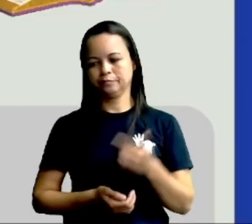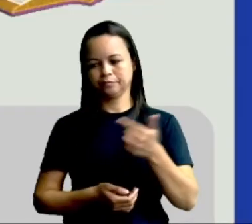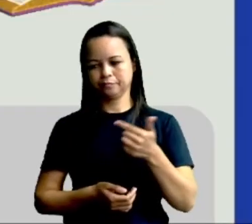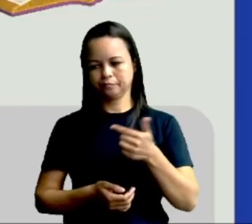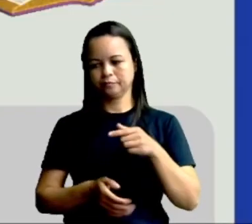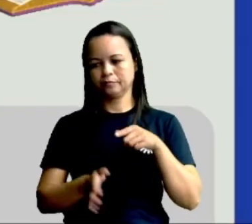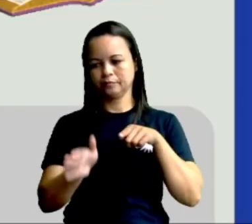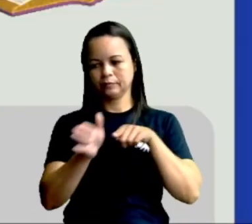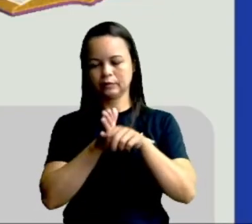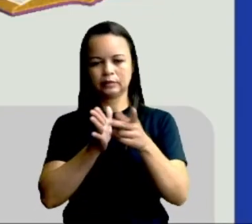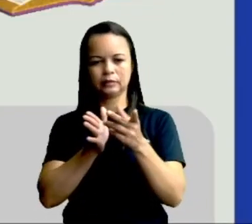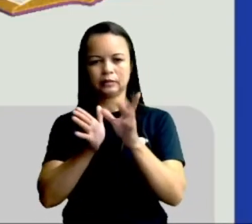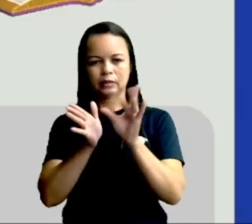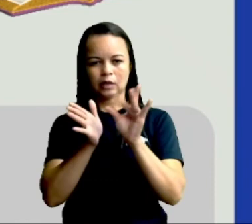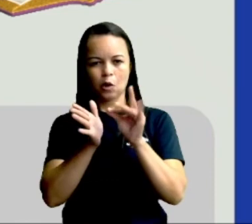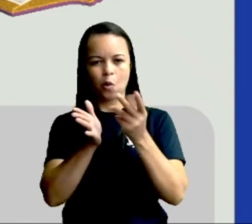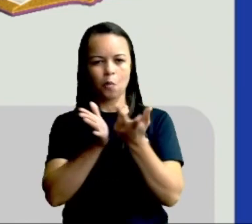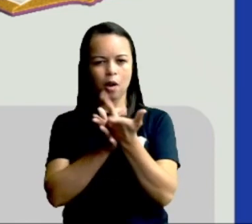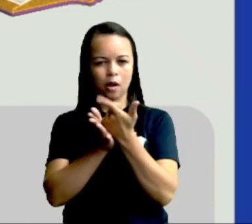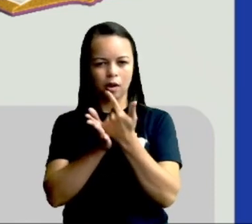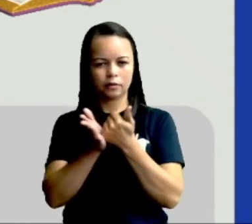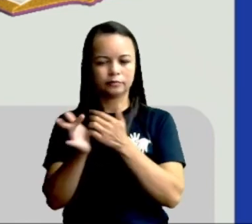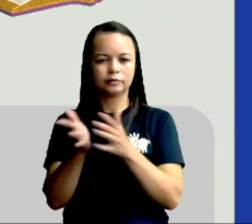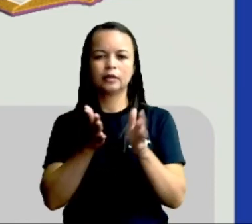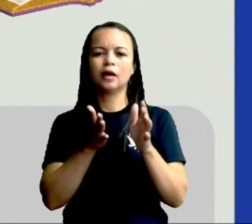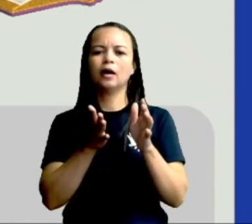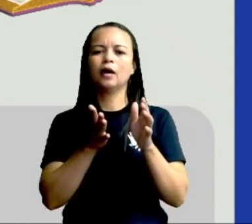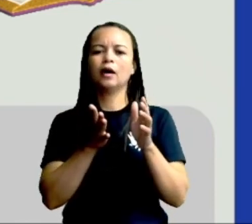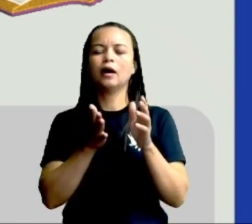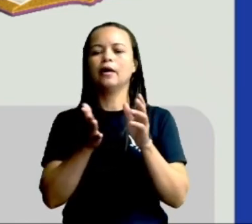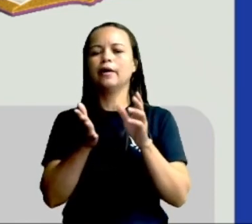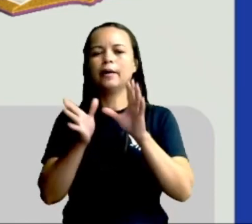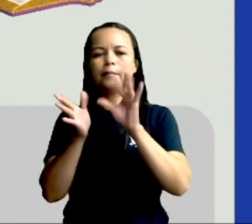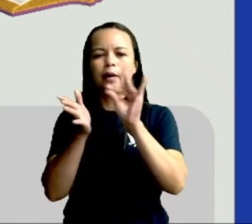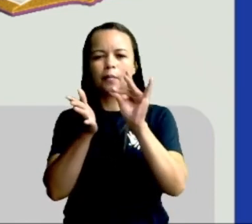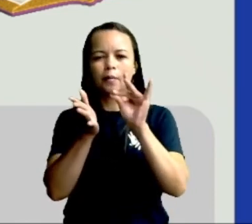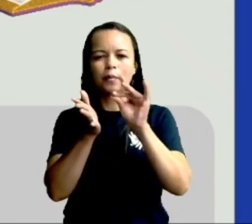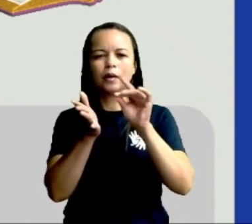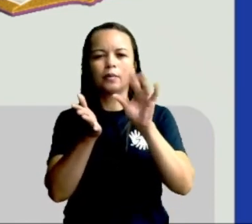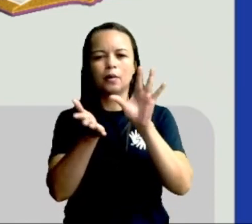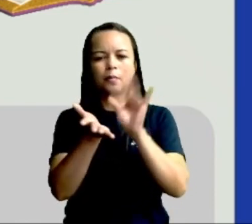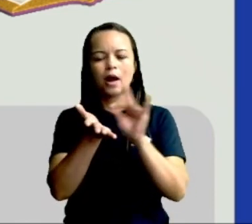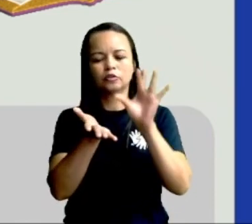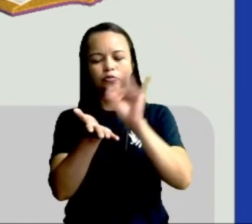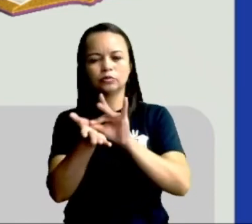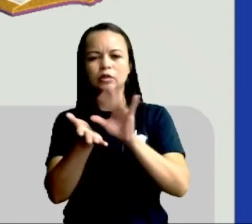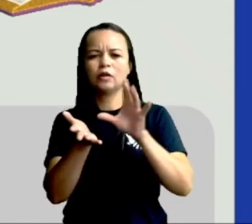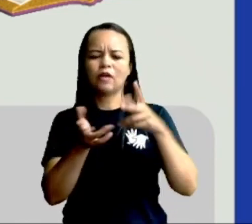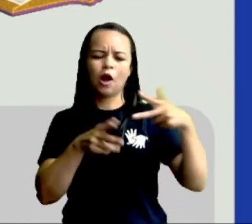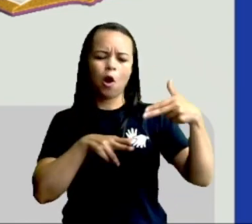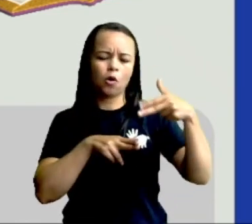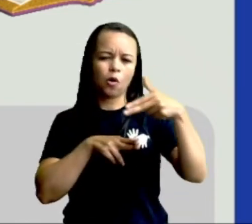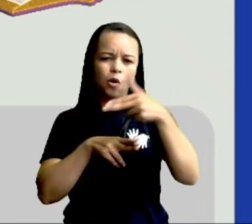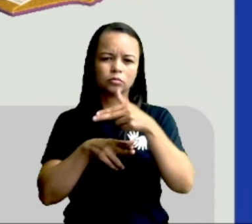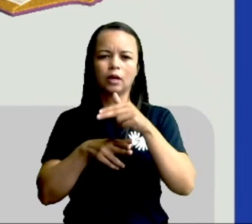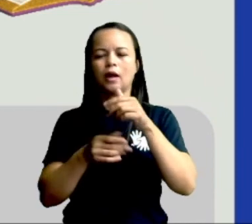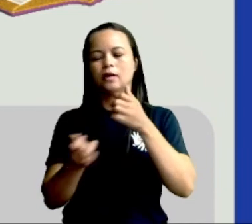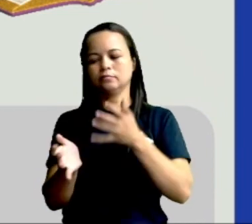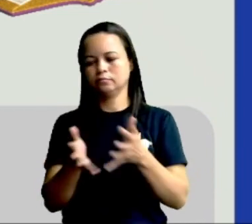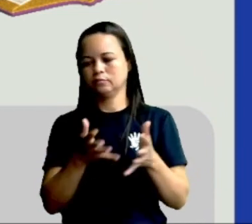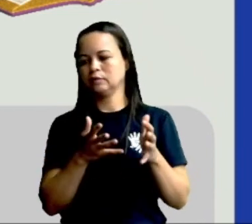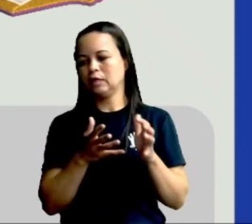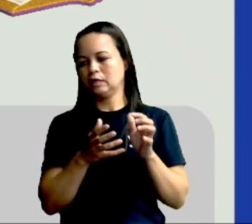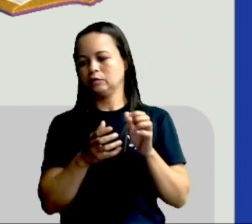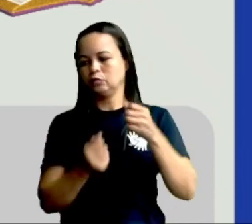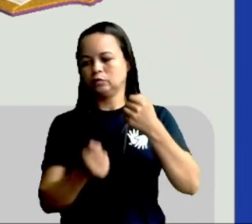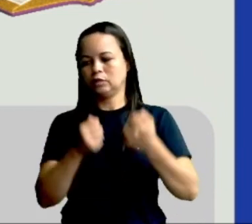pesquise, recorte e cole em seu caderno imagens de meios de transportes atuais. Você vai pegar, ó, aí alguma